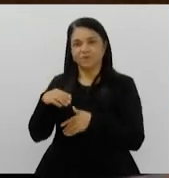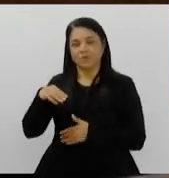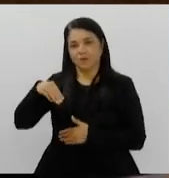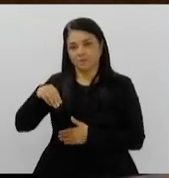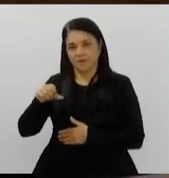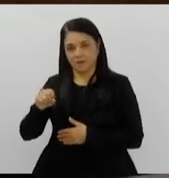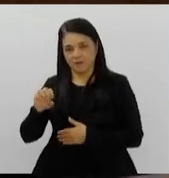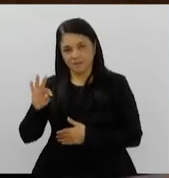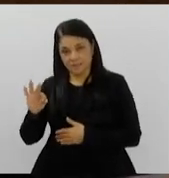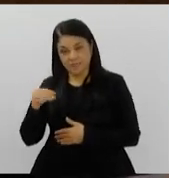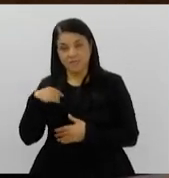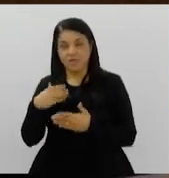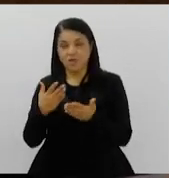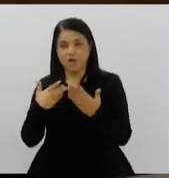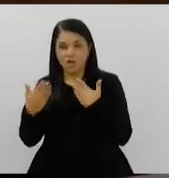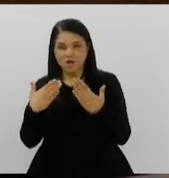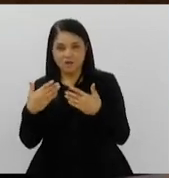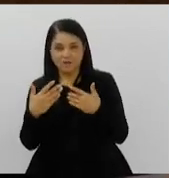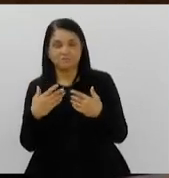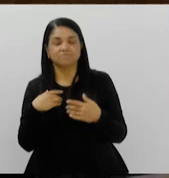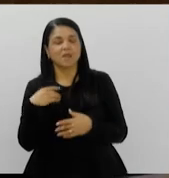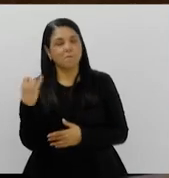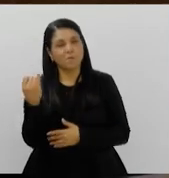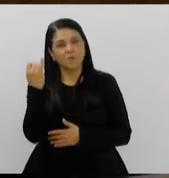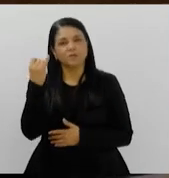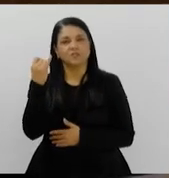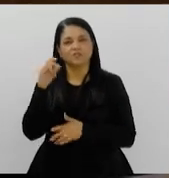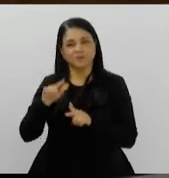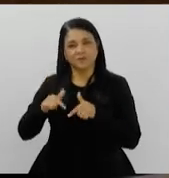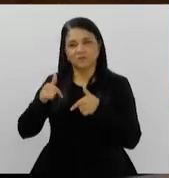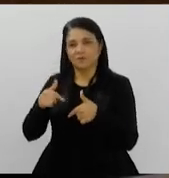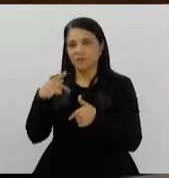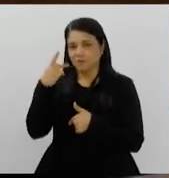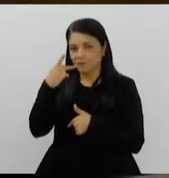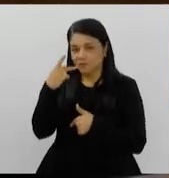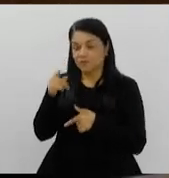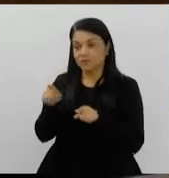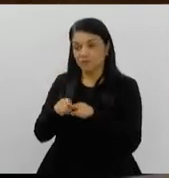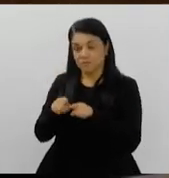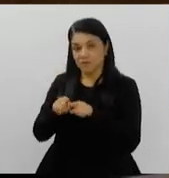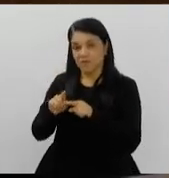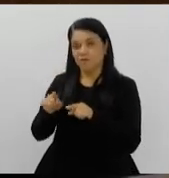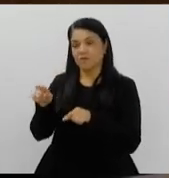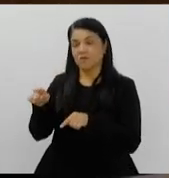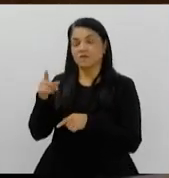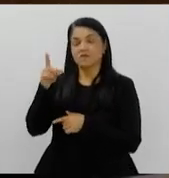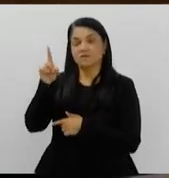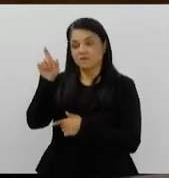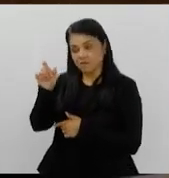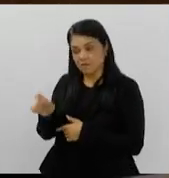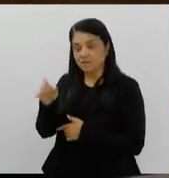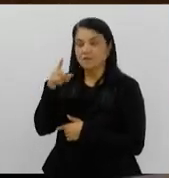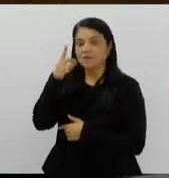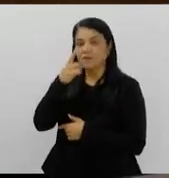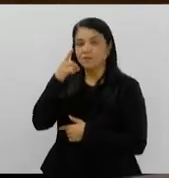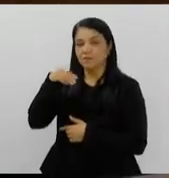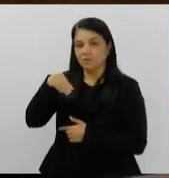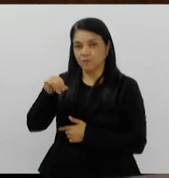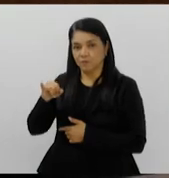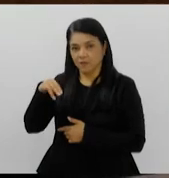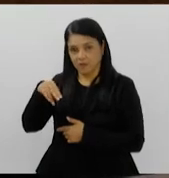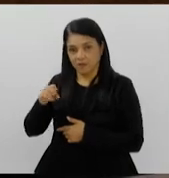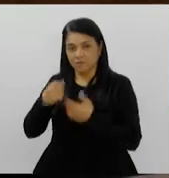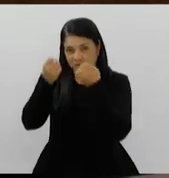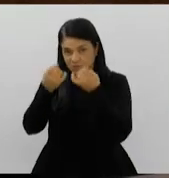é importantíssimo para a nossa atuação política. Para além do que citou aqui o deputado Carlos Mink, deputada Marina,